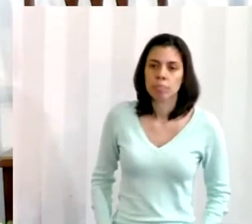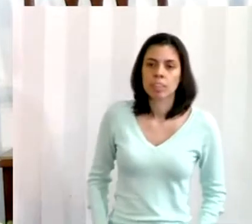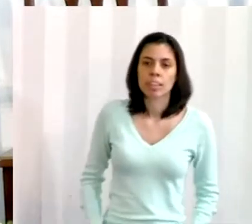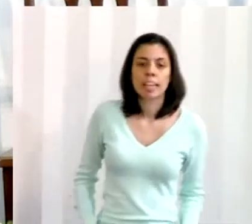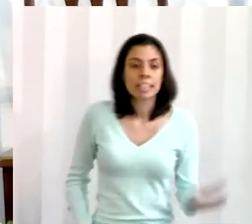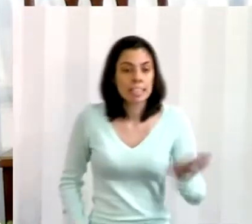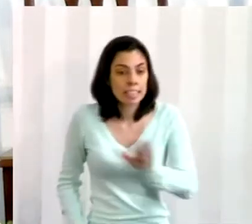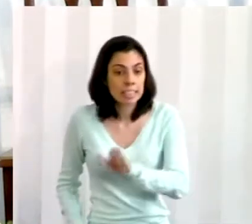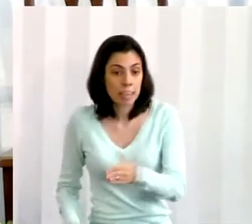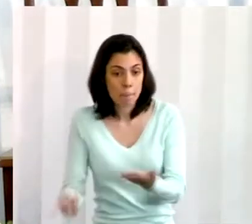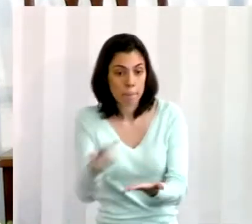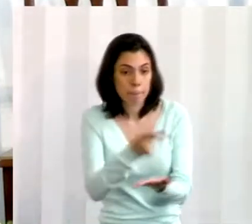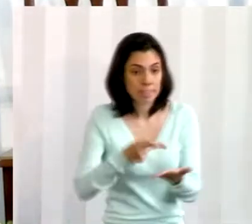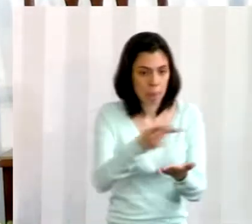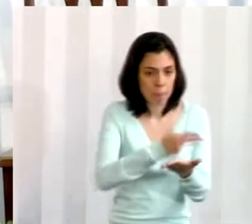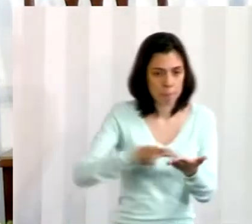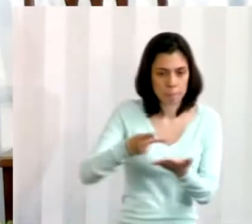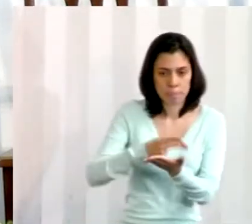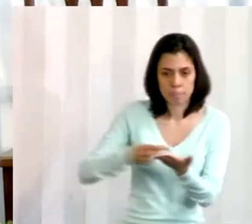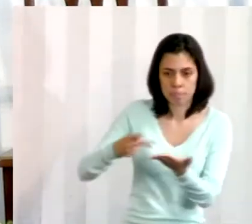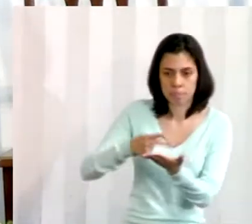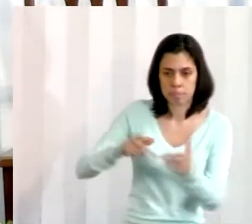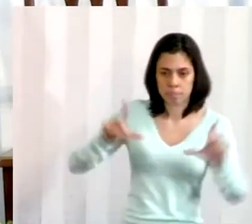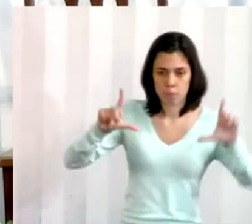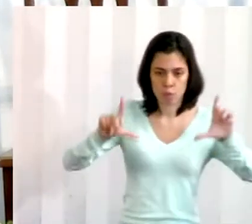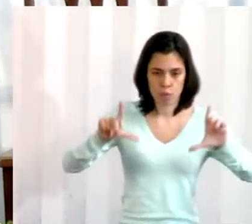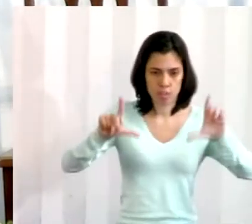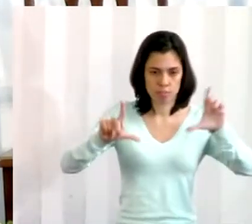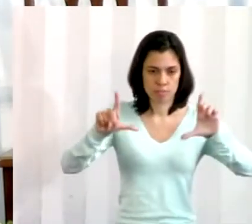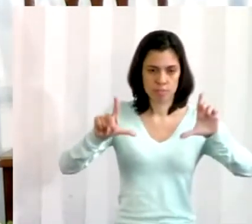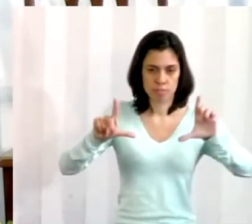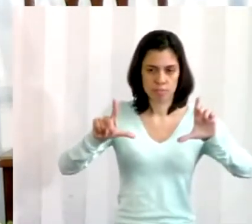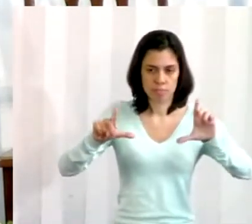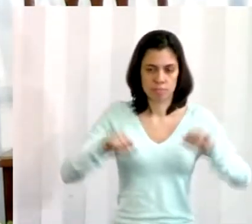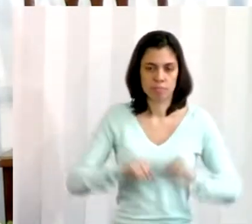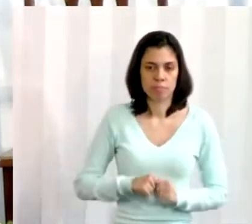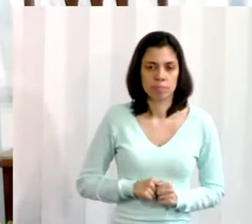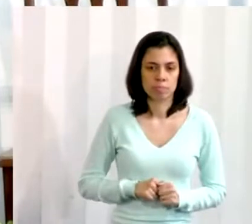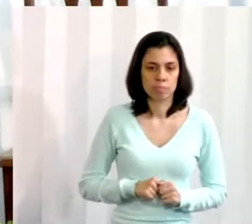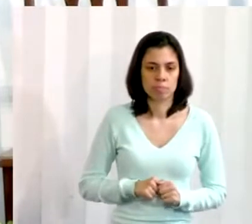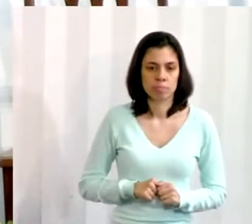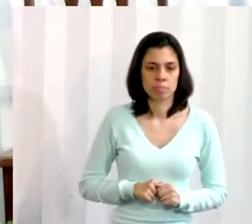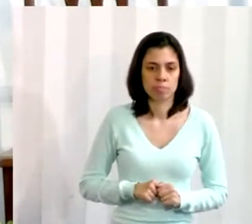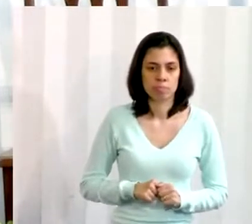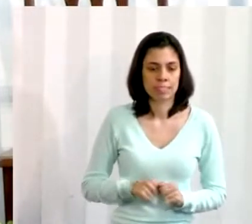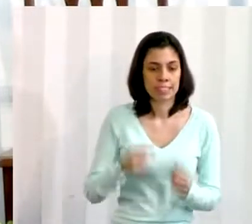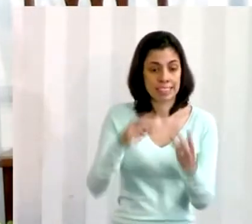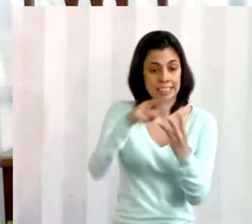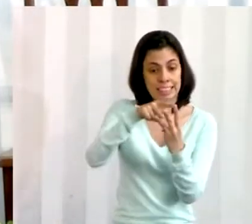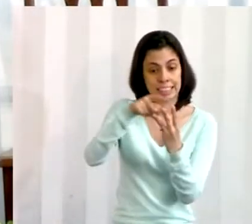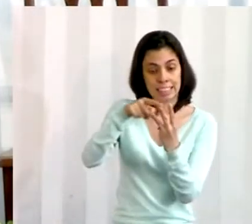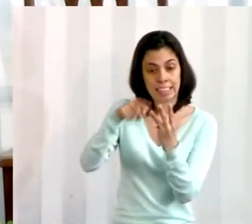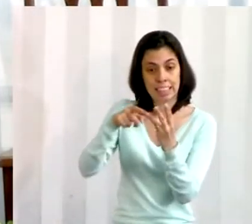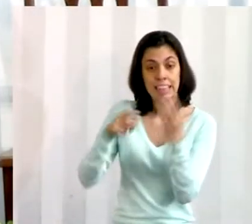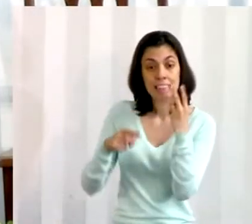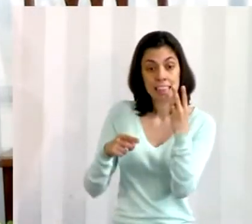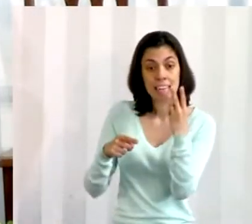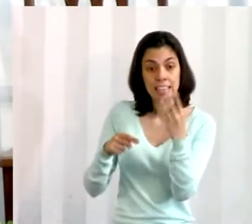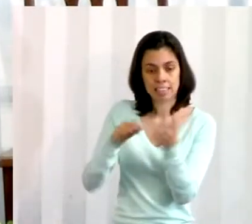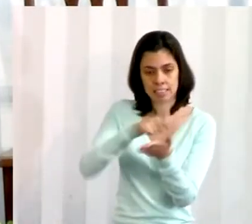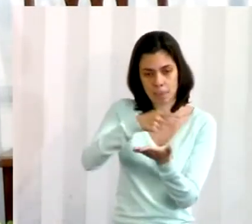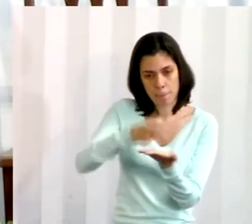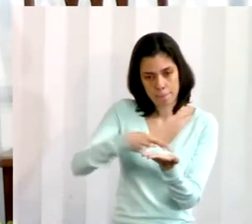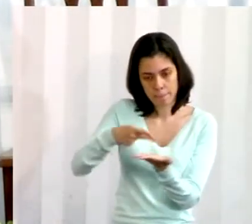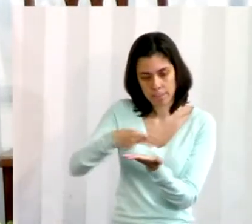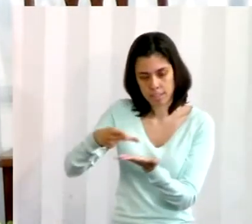3 desenhos na sua folha, crianças, por favor. O primeiro desenho é a semente na terra.